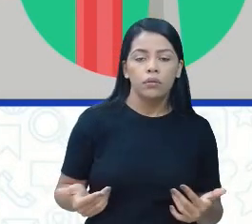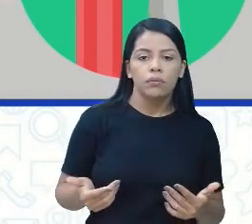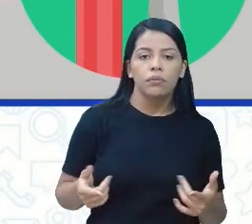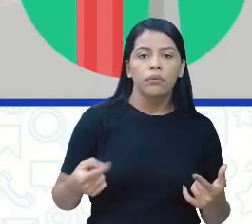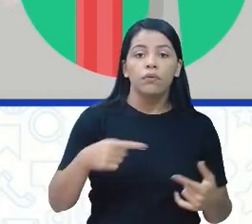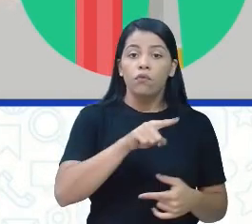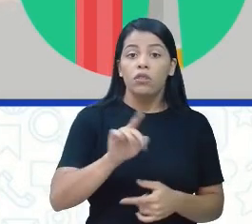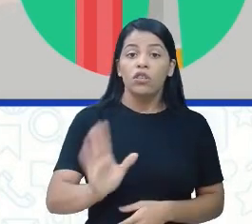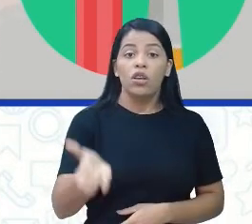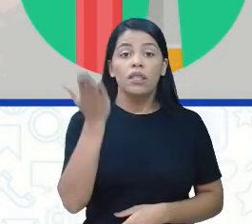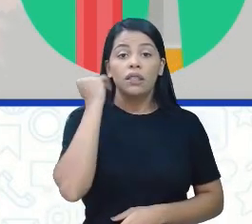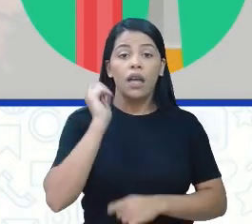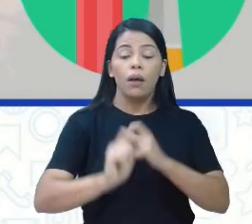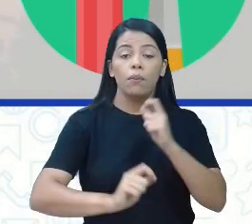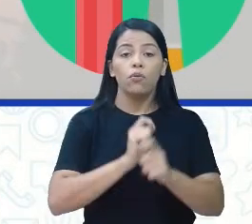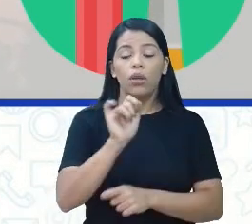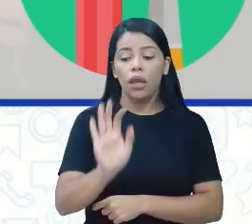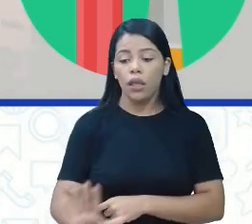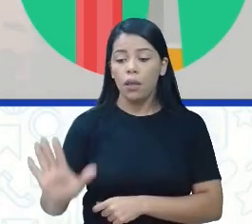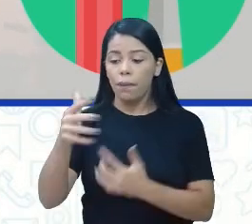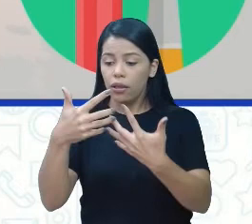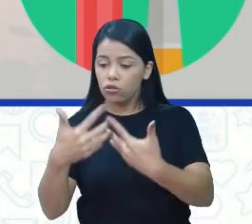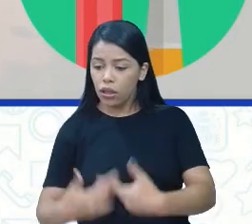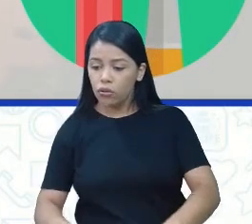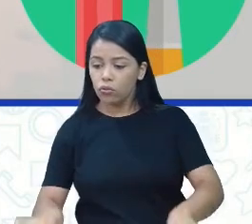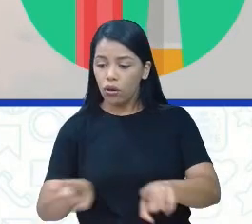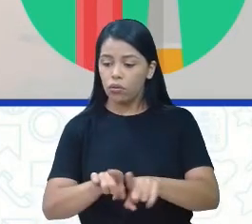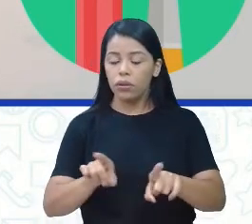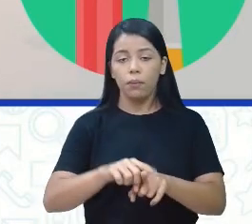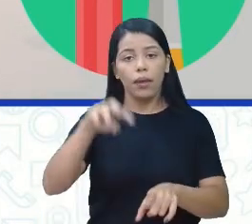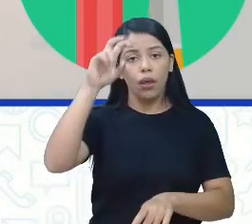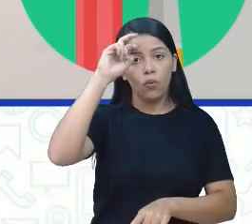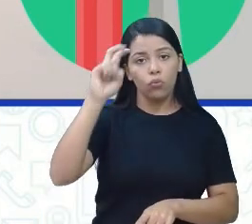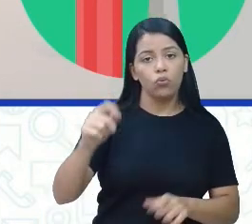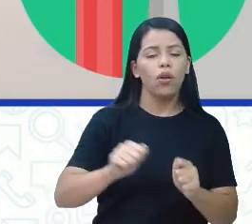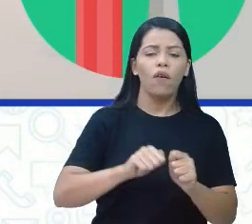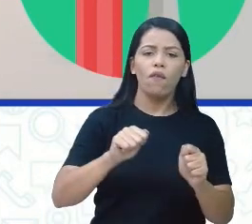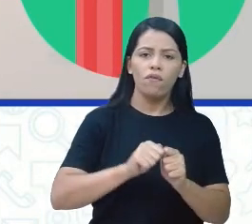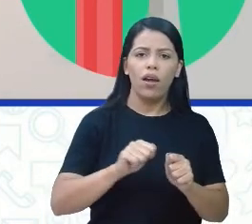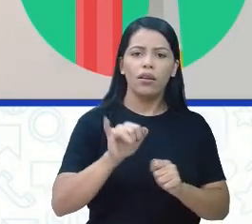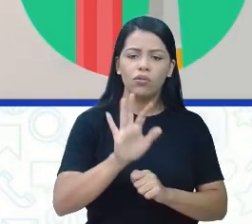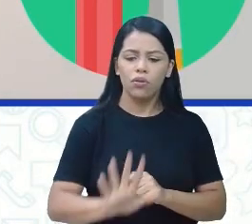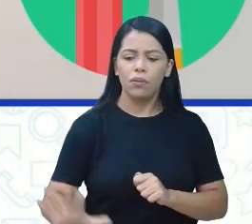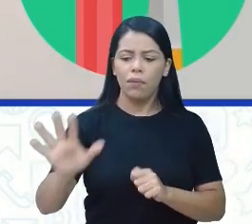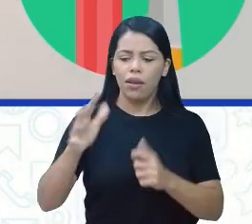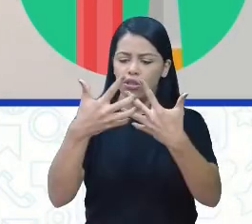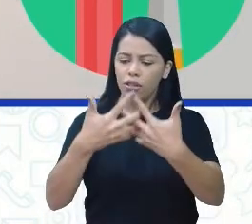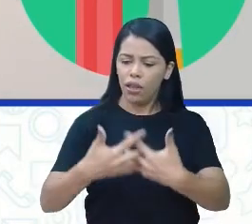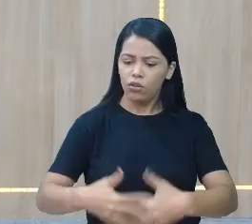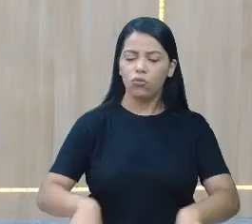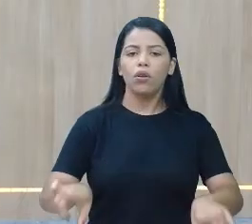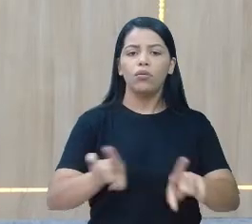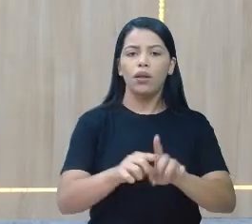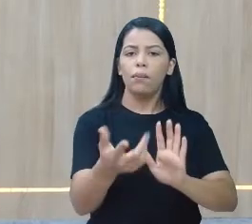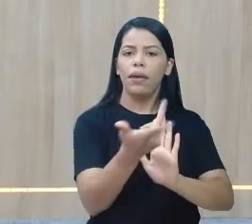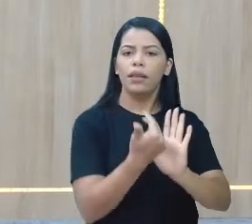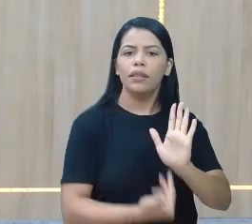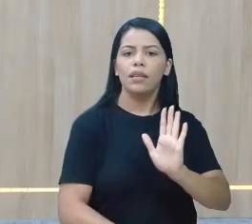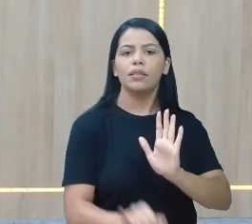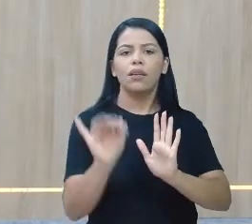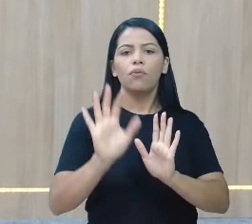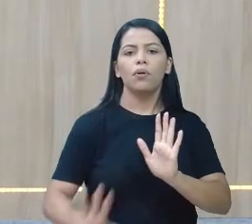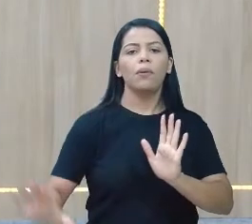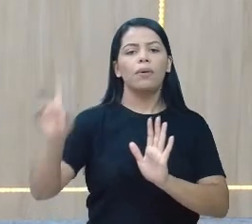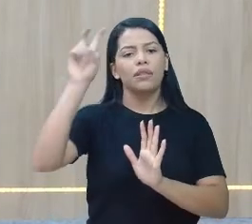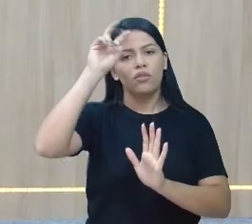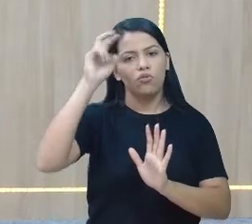natural e cultural, também faça uma ilustração de uma paisagem natural. Desenha aí uma paisagem natural. Também desenhe uma paisagem cultural. Vai ser